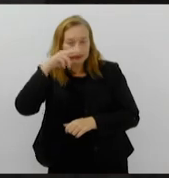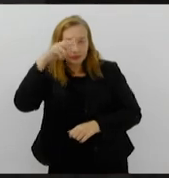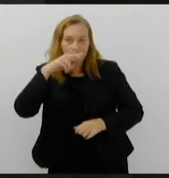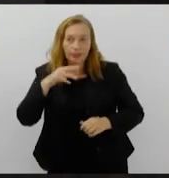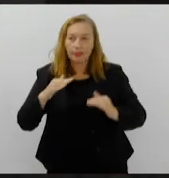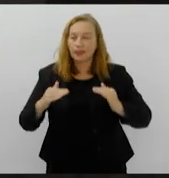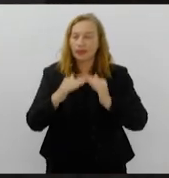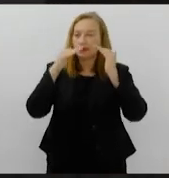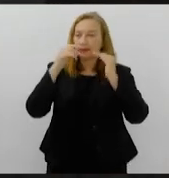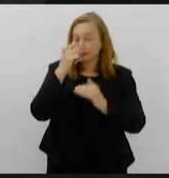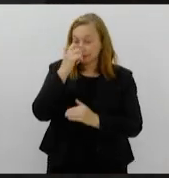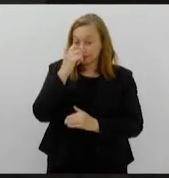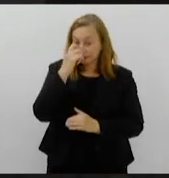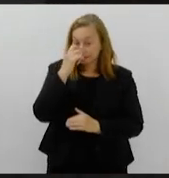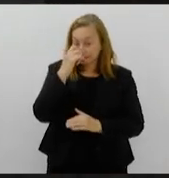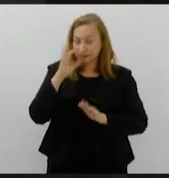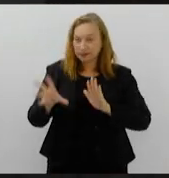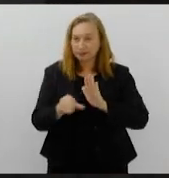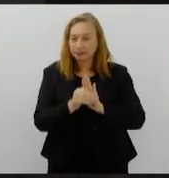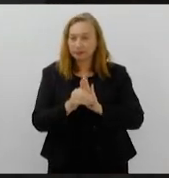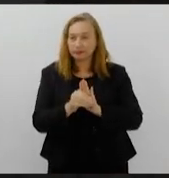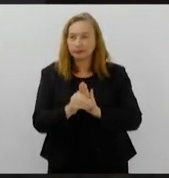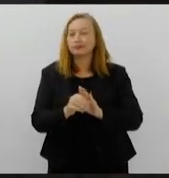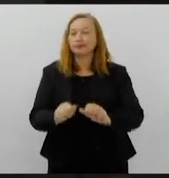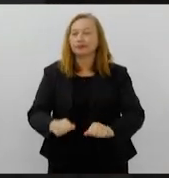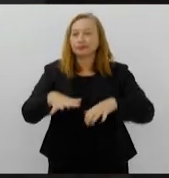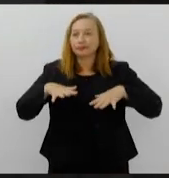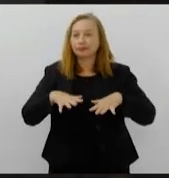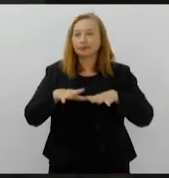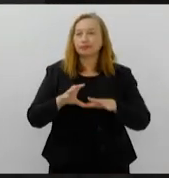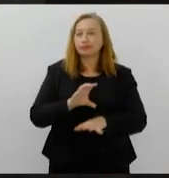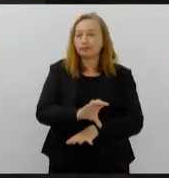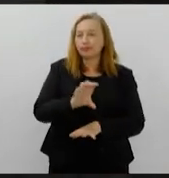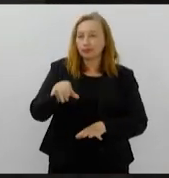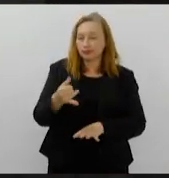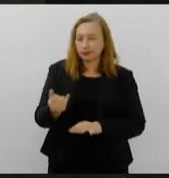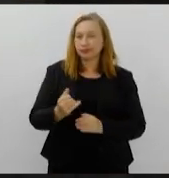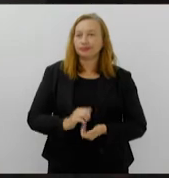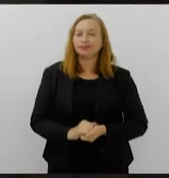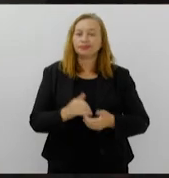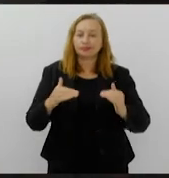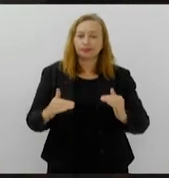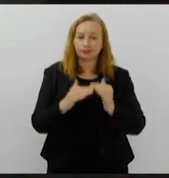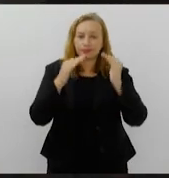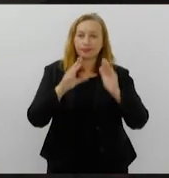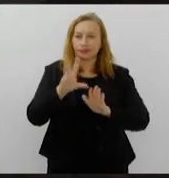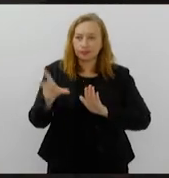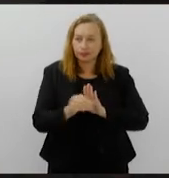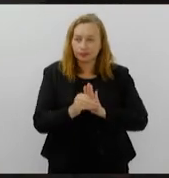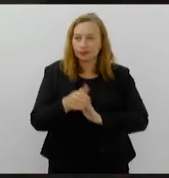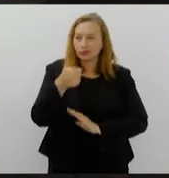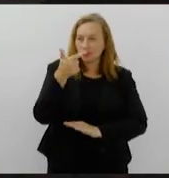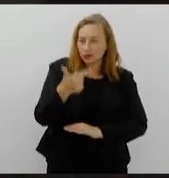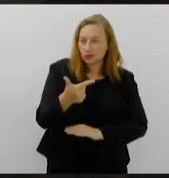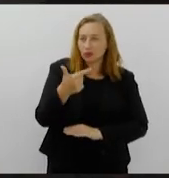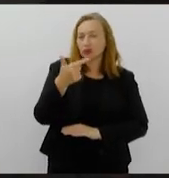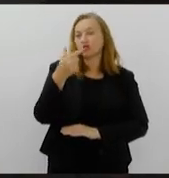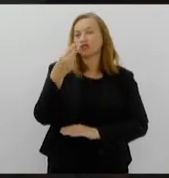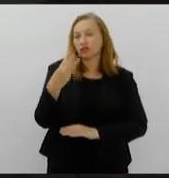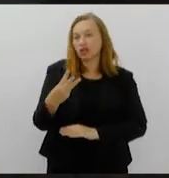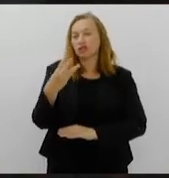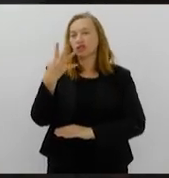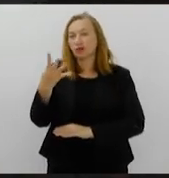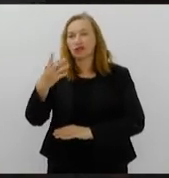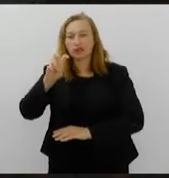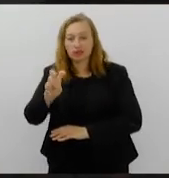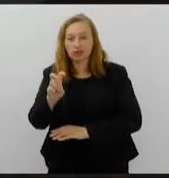Novo parecer às emendas de plenário da Comissão de Constituição e Justiça, favorável com as emendas de número 2, 3, 4 e